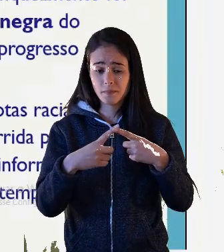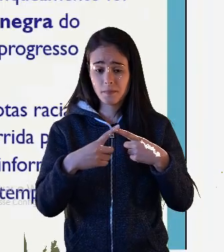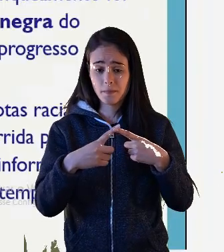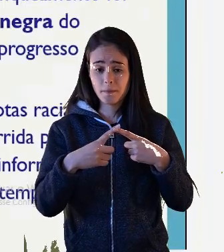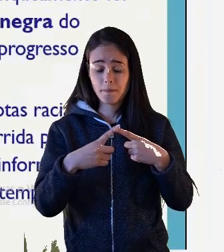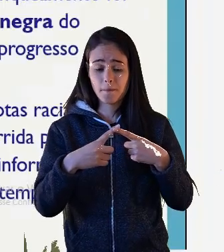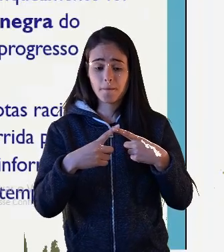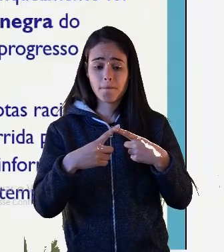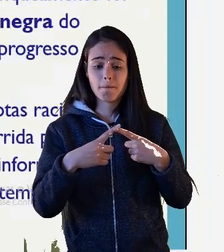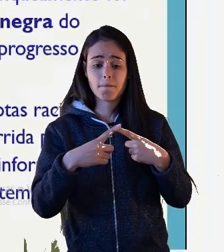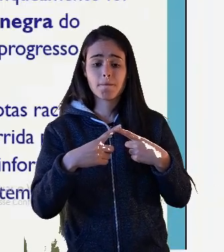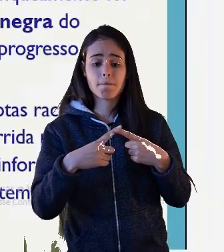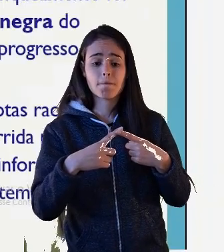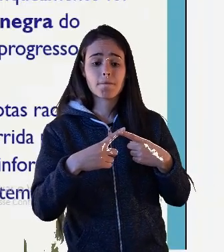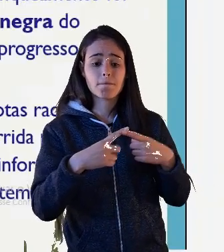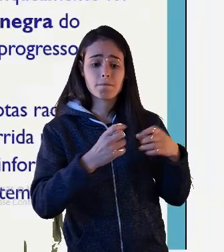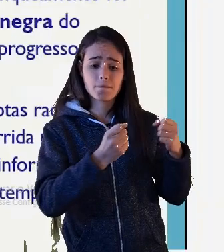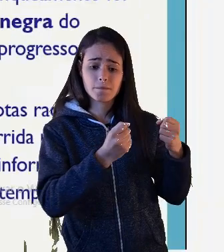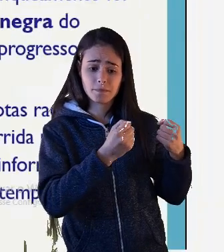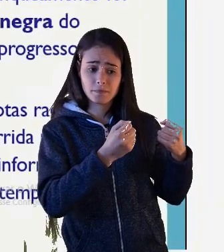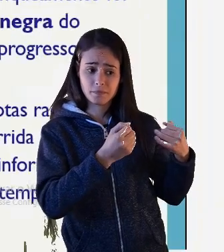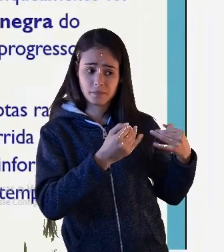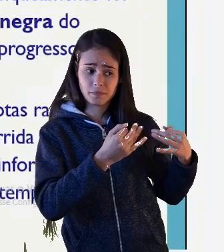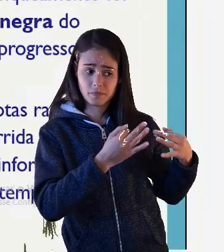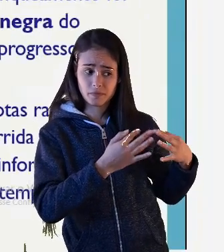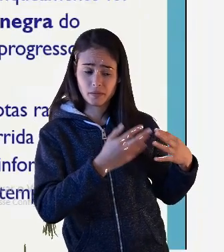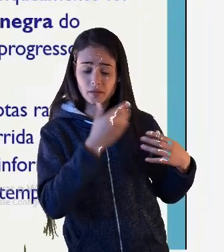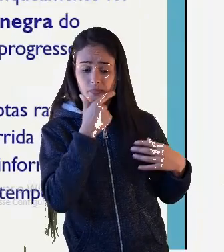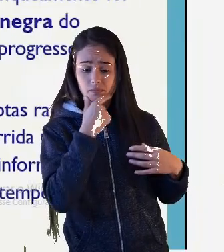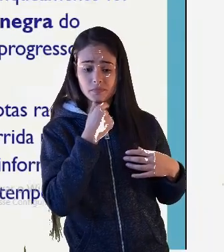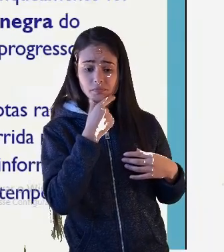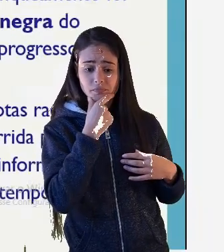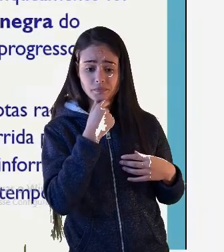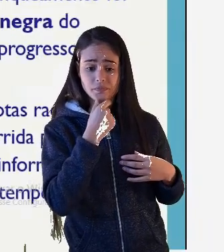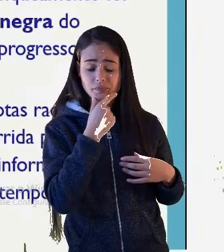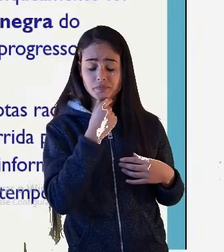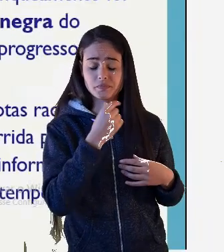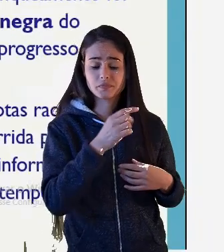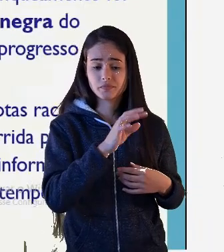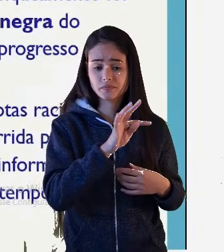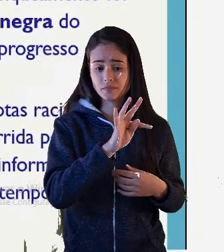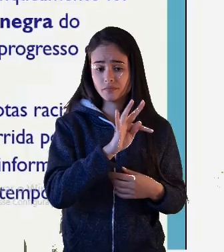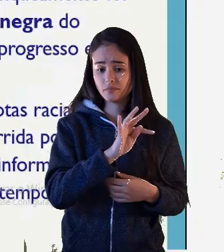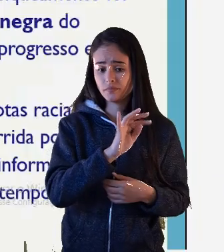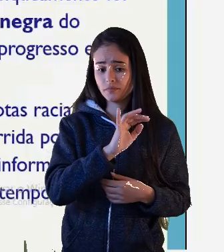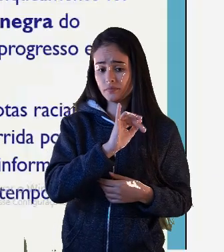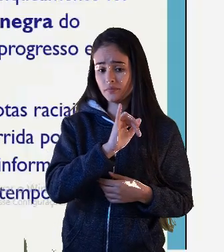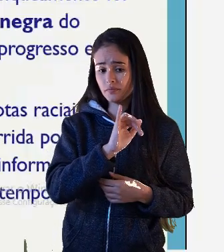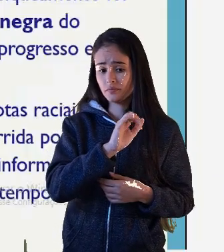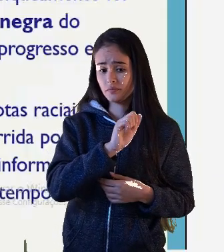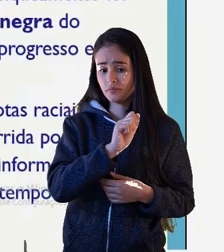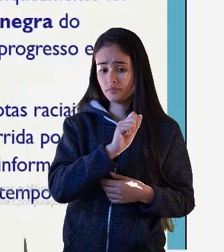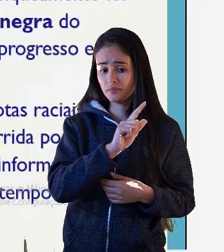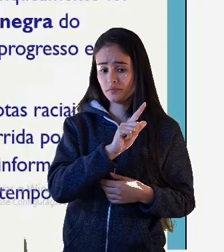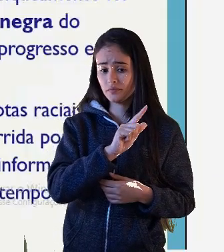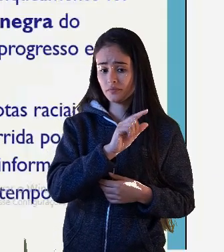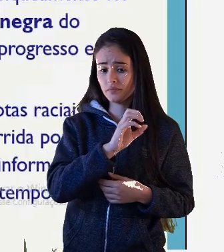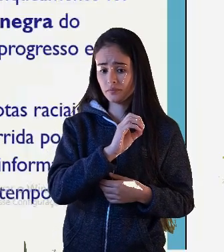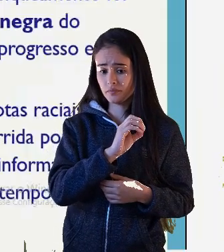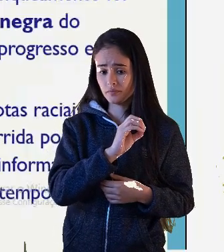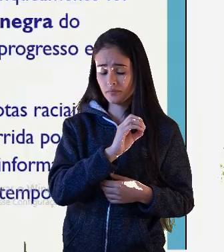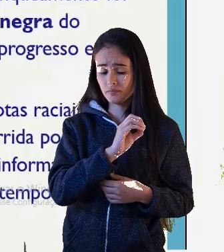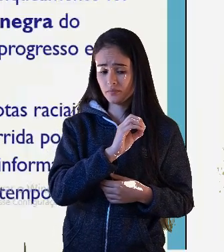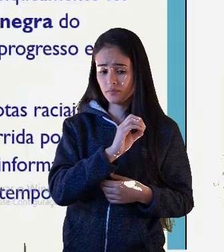De brancos, né? Majoritariamente brancos. Eu já fui a algumas formaturas de medicina, algumas não, duas, e aí sempre,